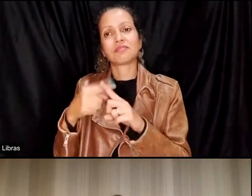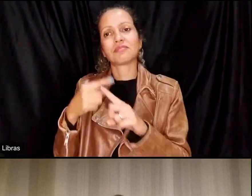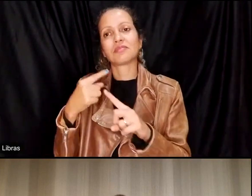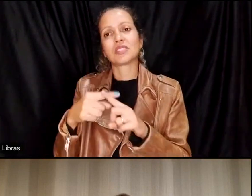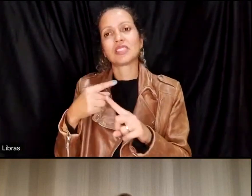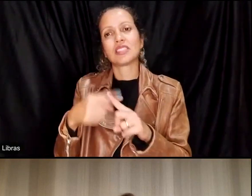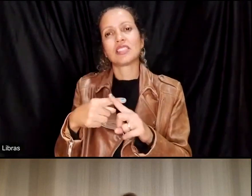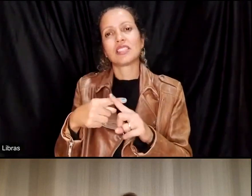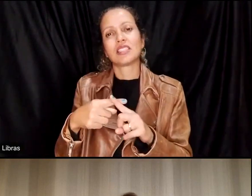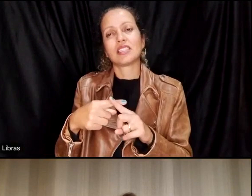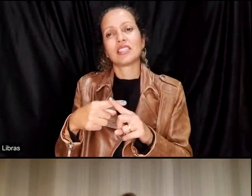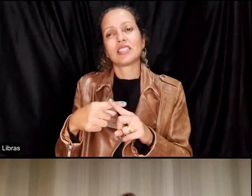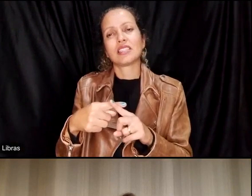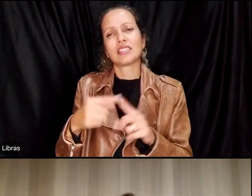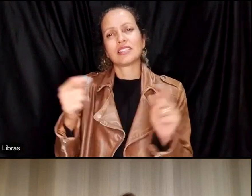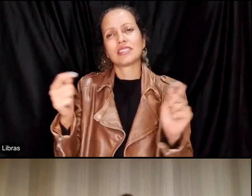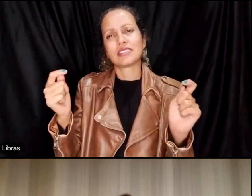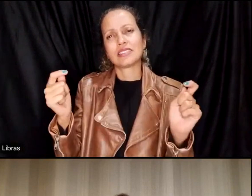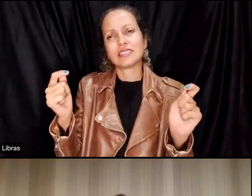muita,